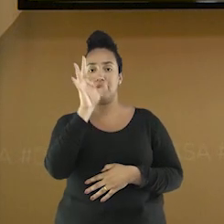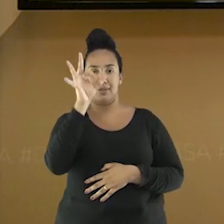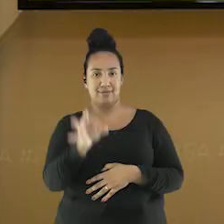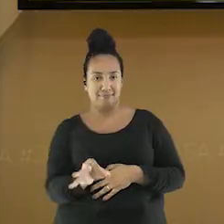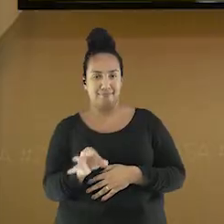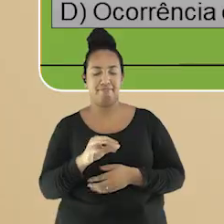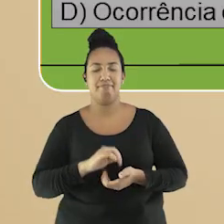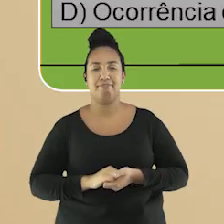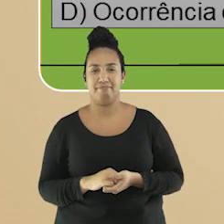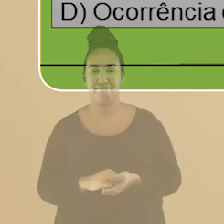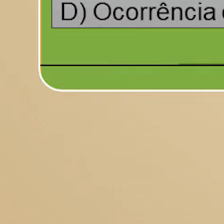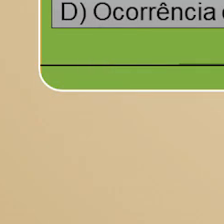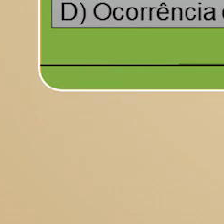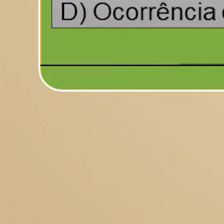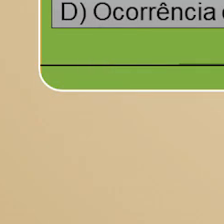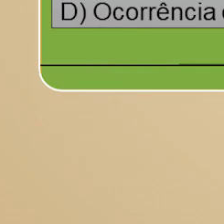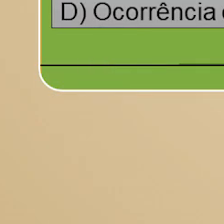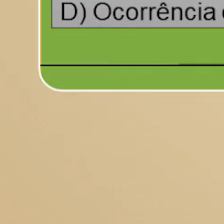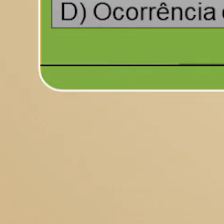correção.